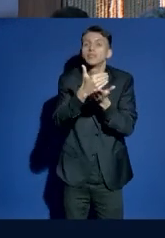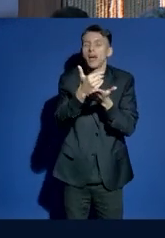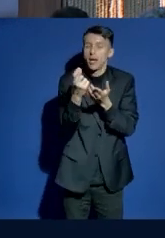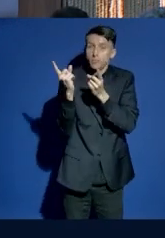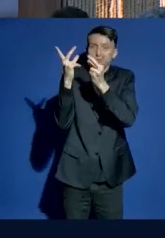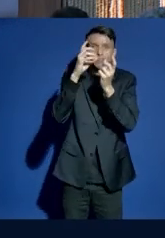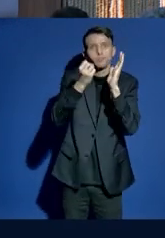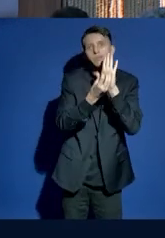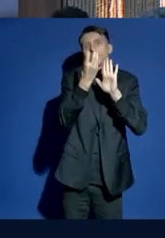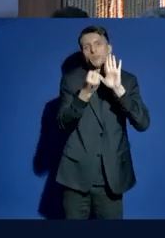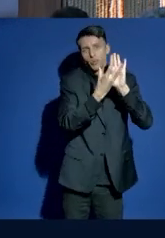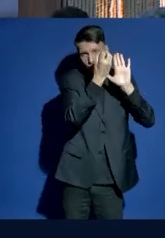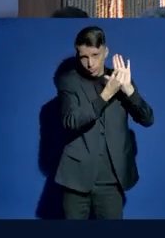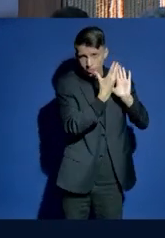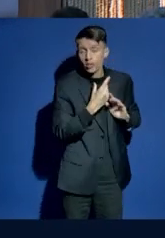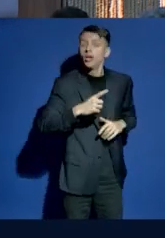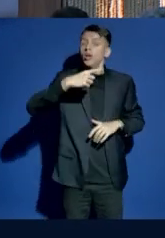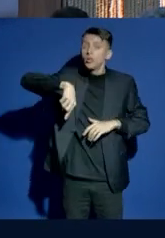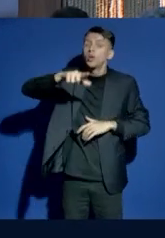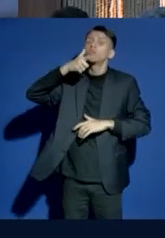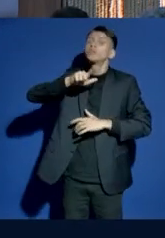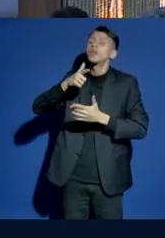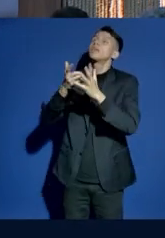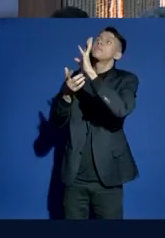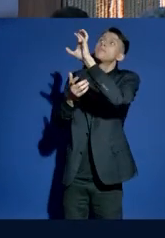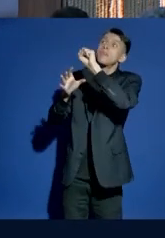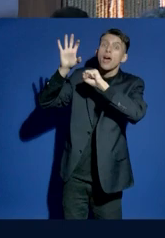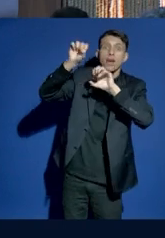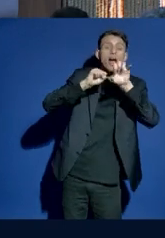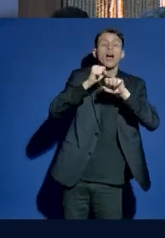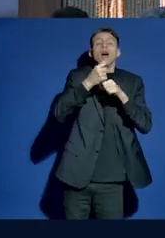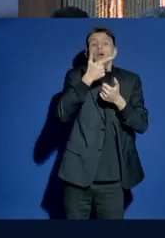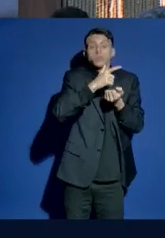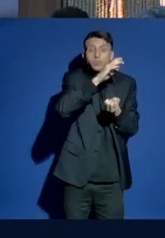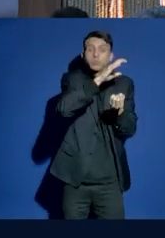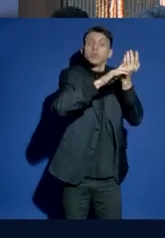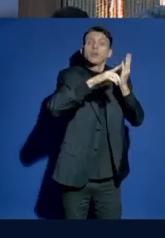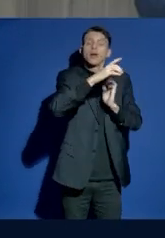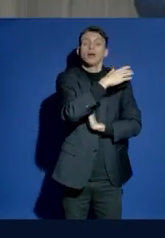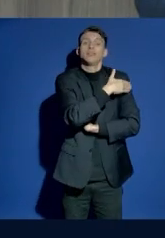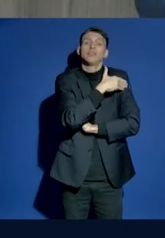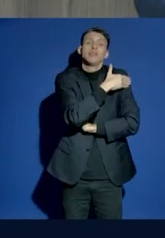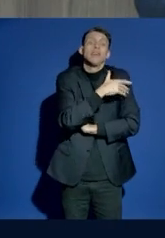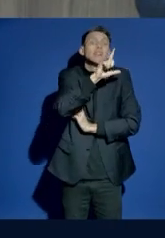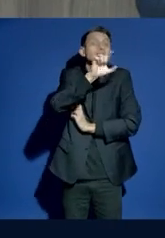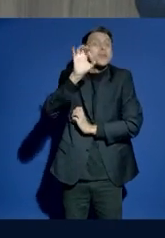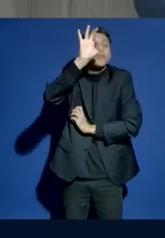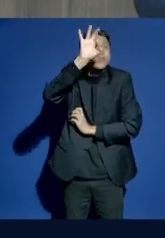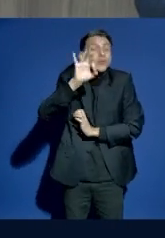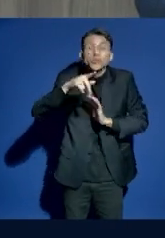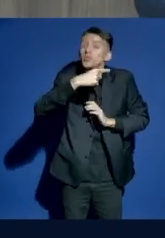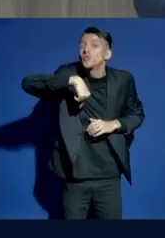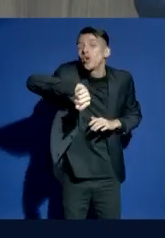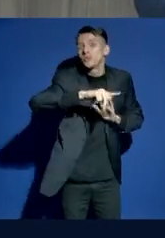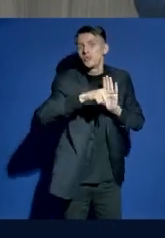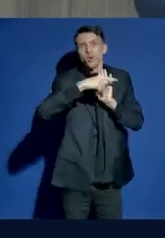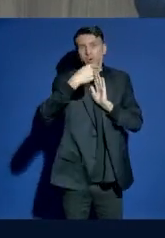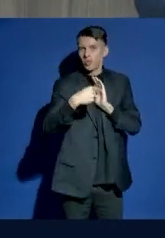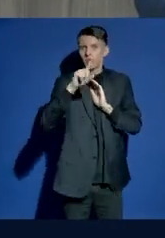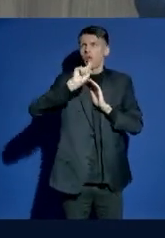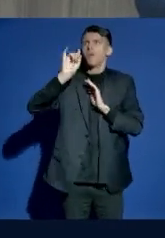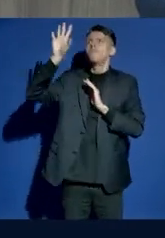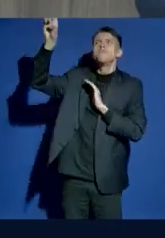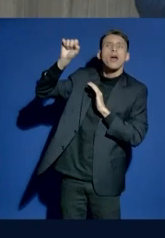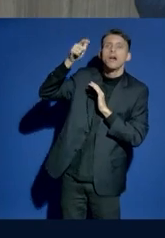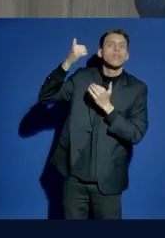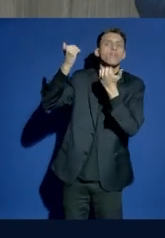importa de outros estados da federação 100% do etanol que consome, né? E lá nós não temos nem consumo de